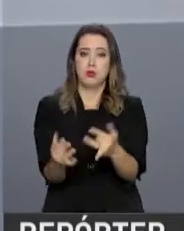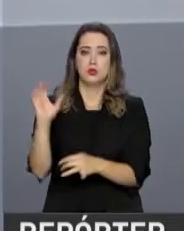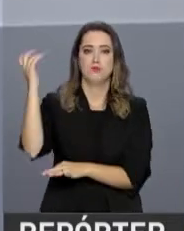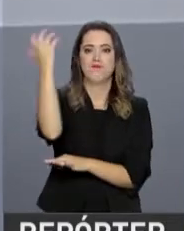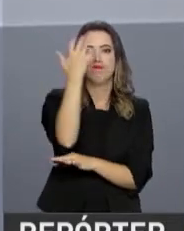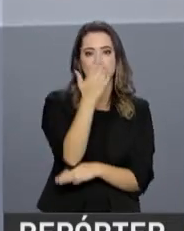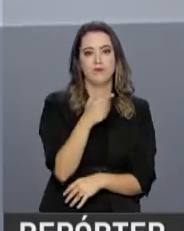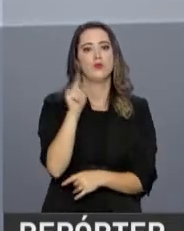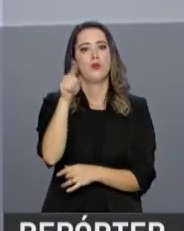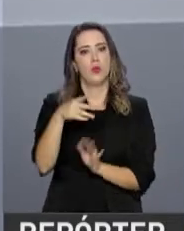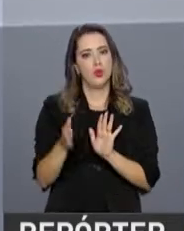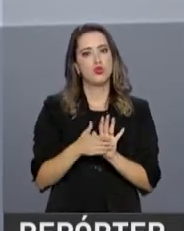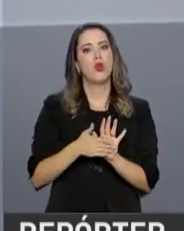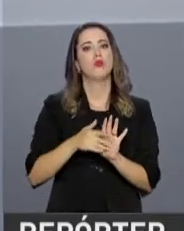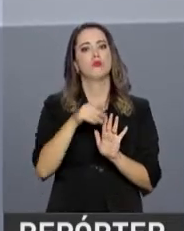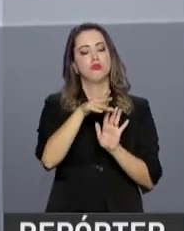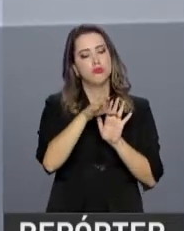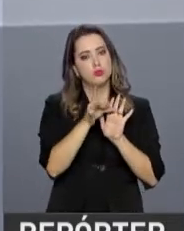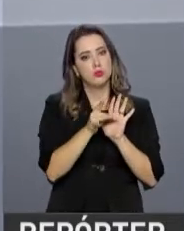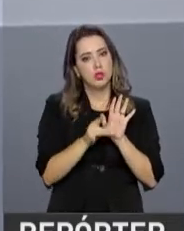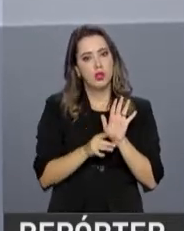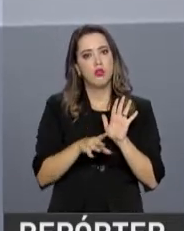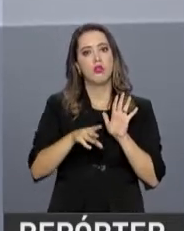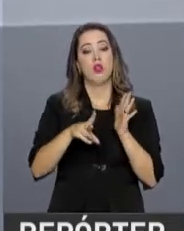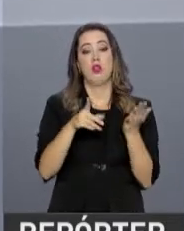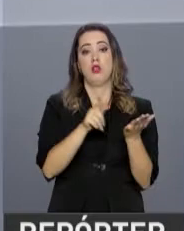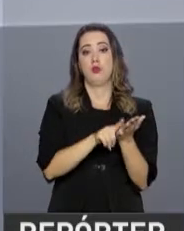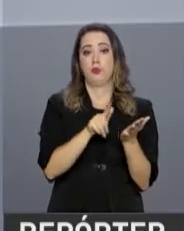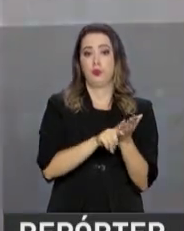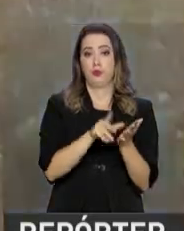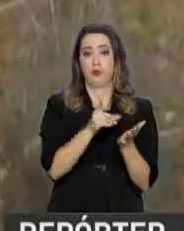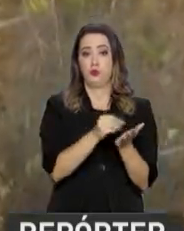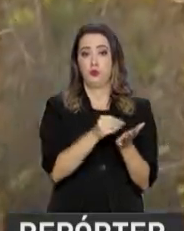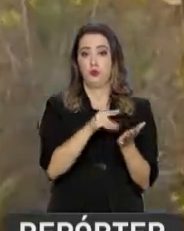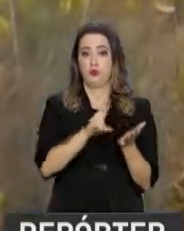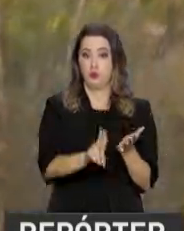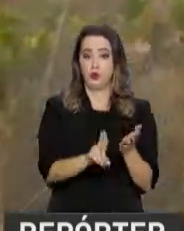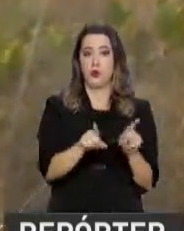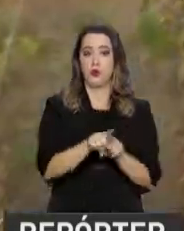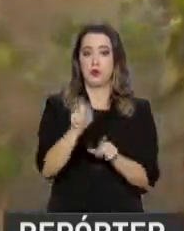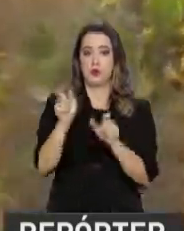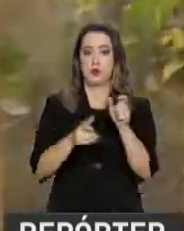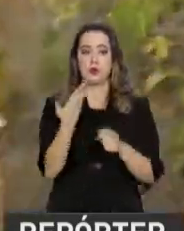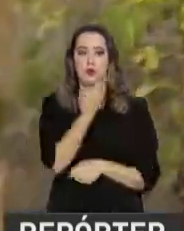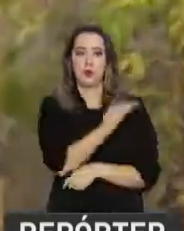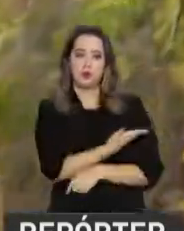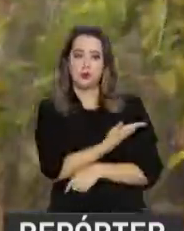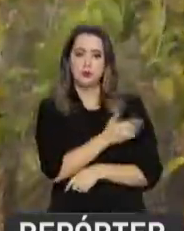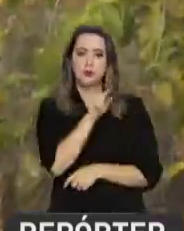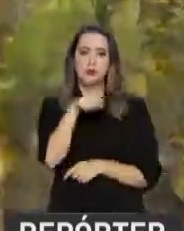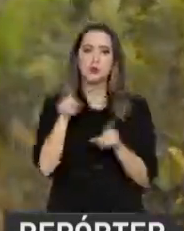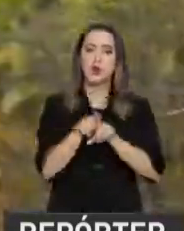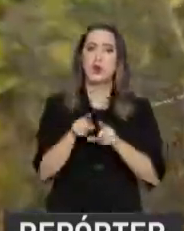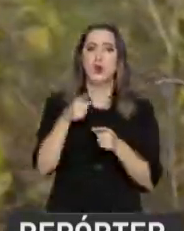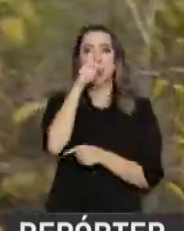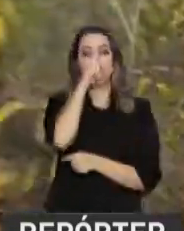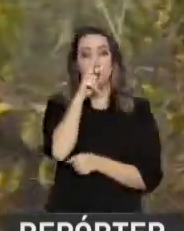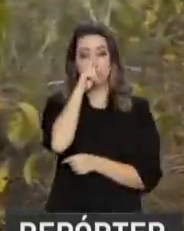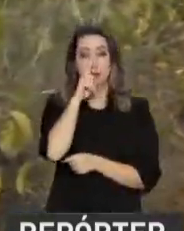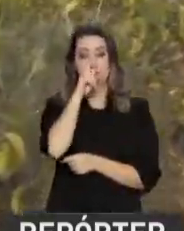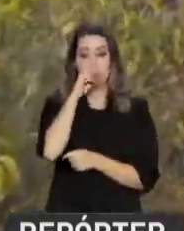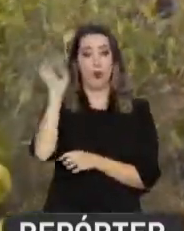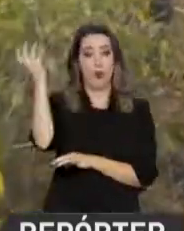a medida consta em portaria publicada hoje no diário oficial da união os profissionais vão atuar em áreas declaradas em estado de emergência